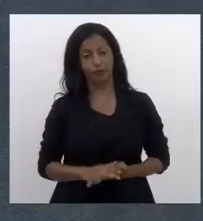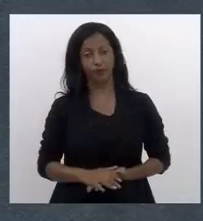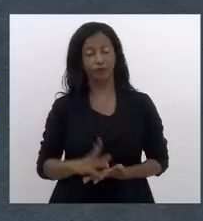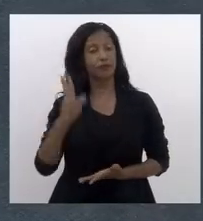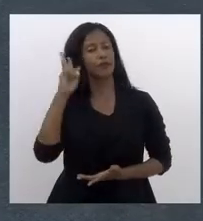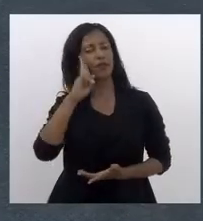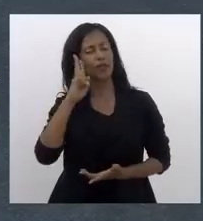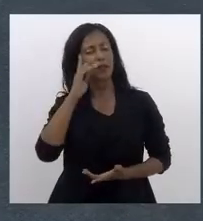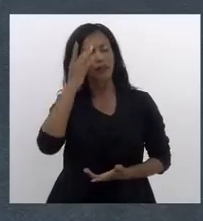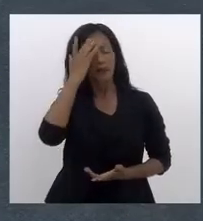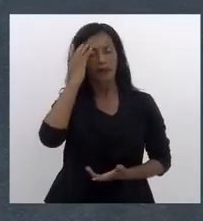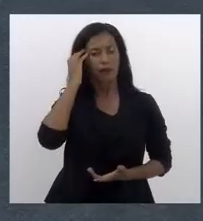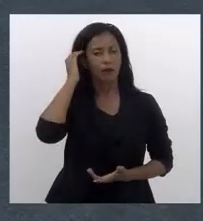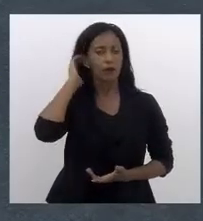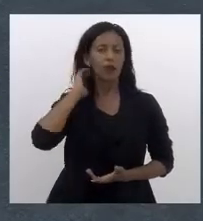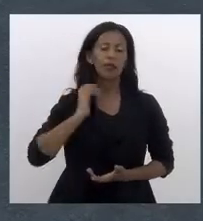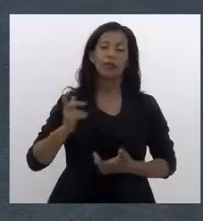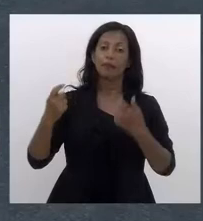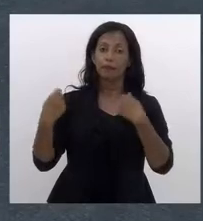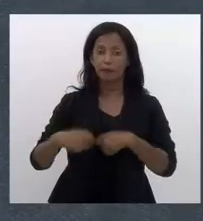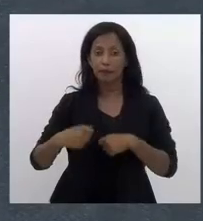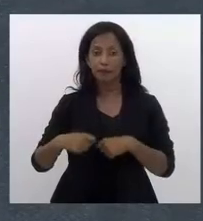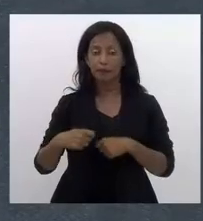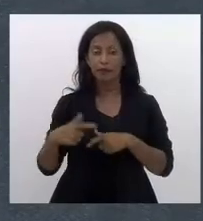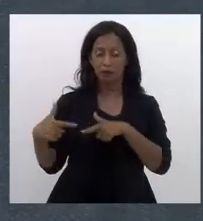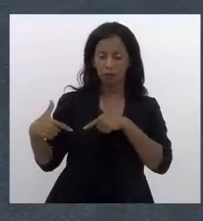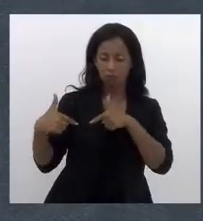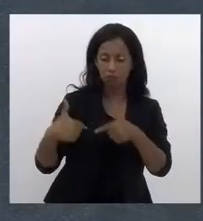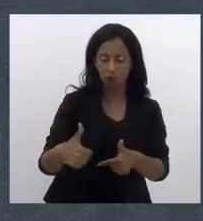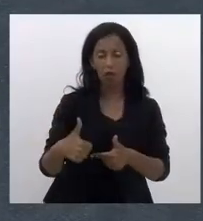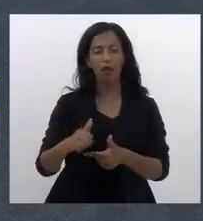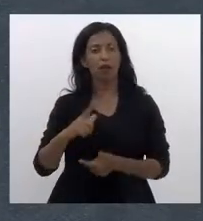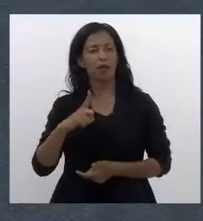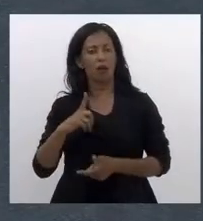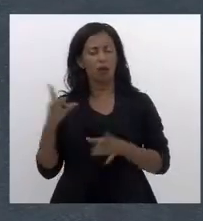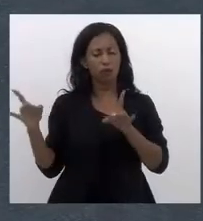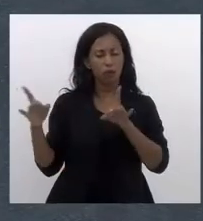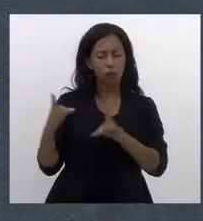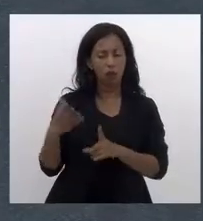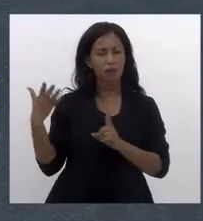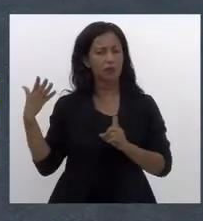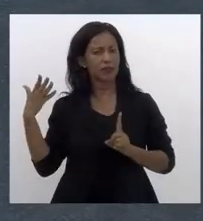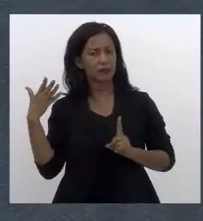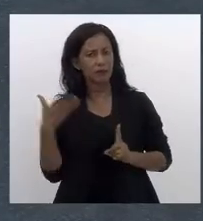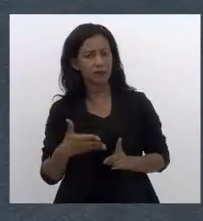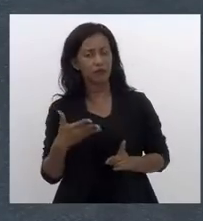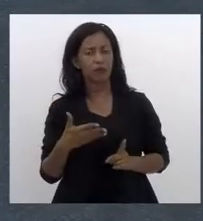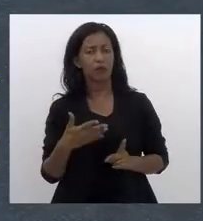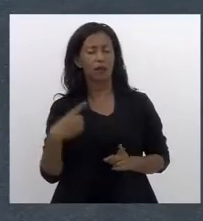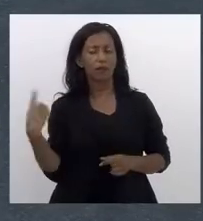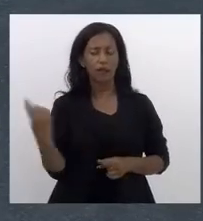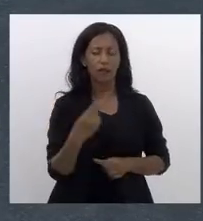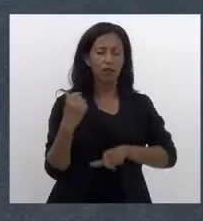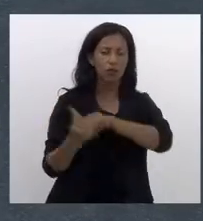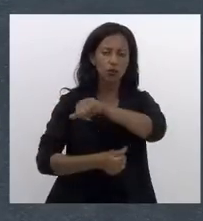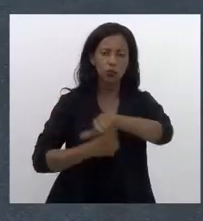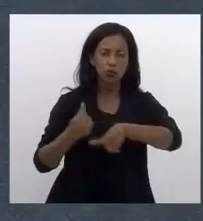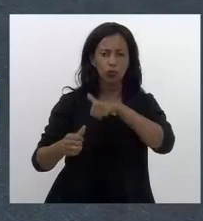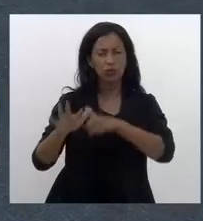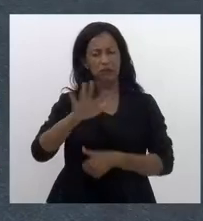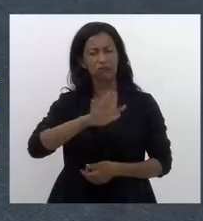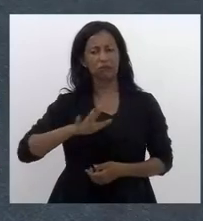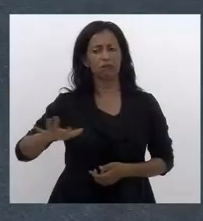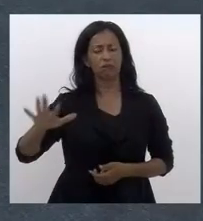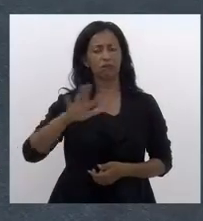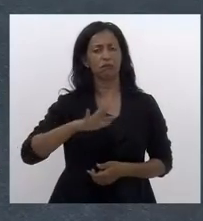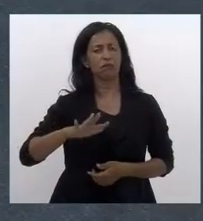Lembrando que é preciso que hajam ações concretas e efetivas nesse sentido para que a gente mude esse cenário no Brasil